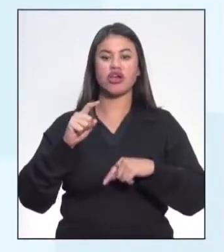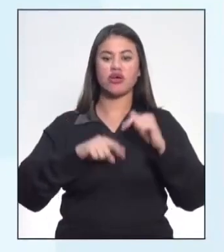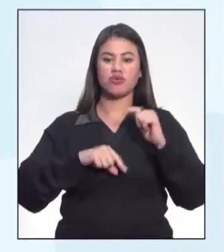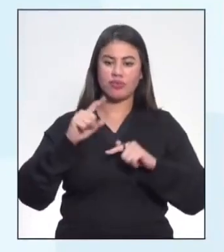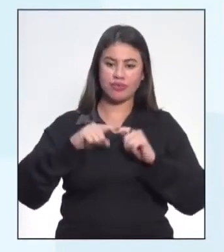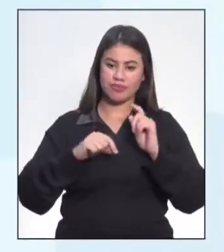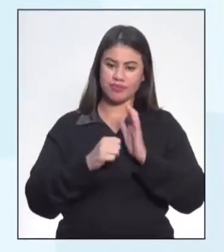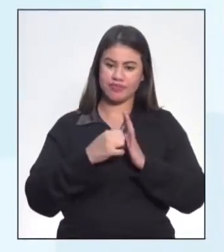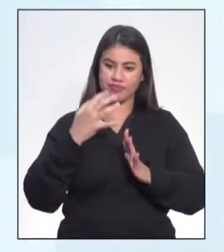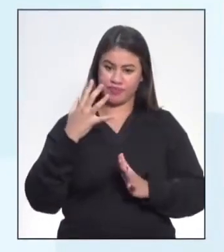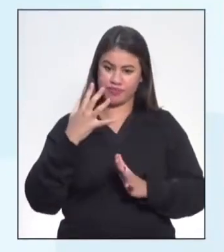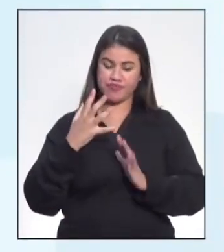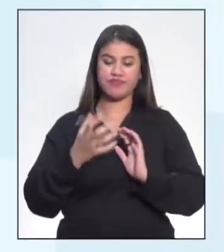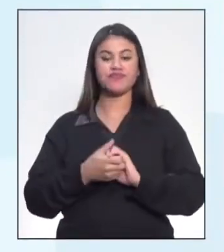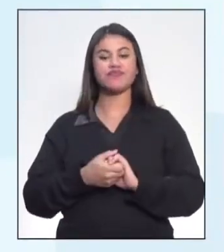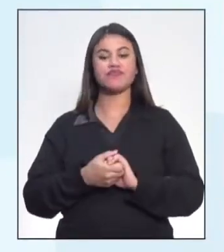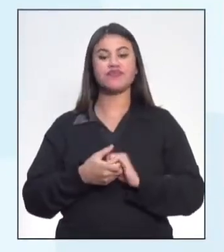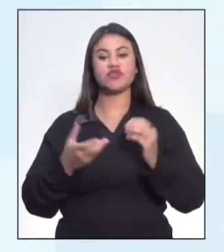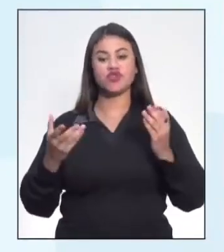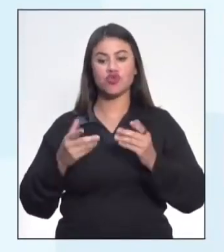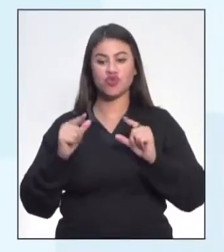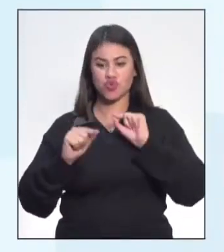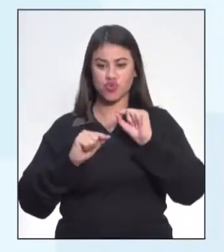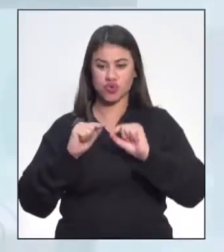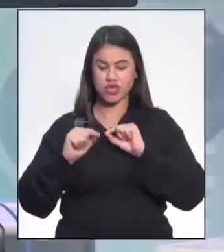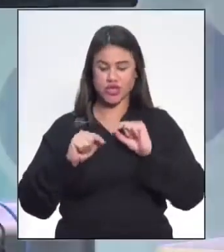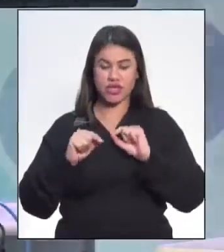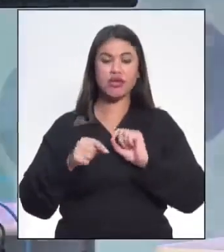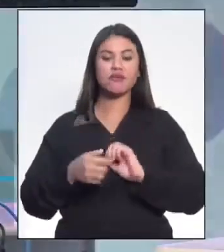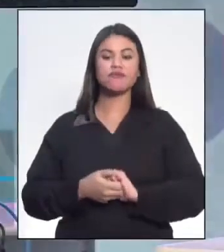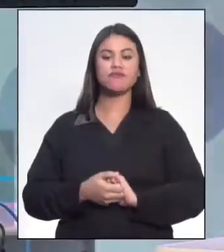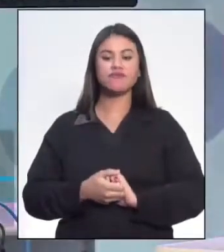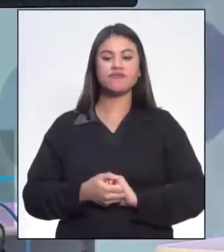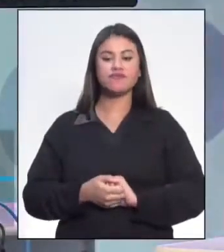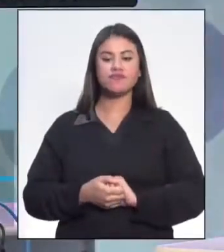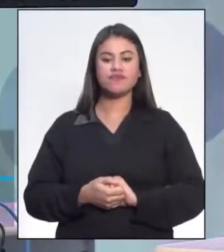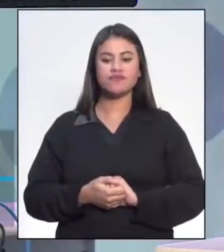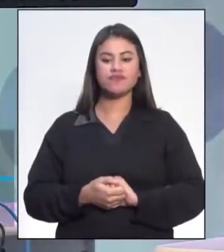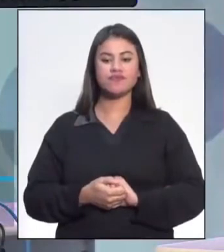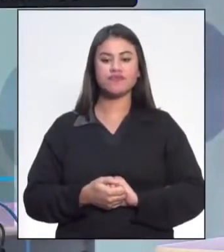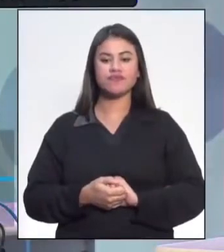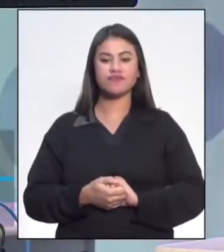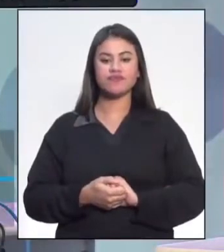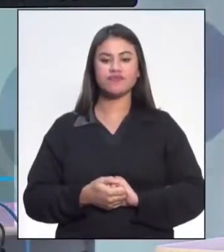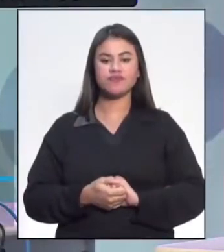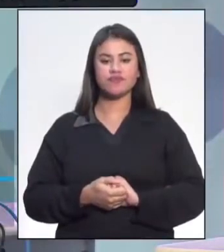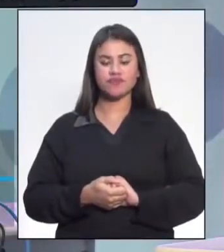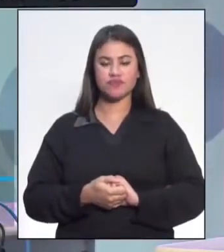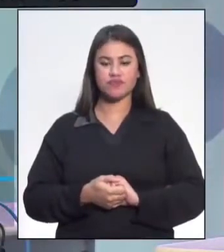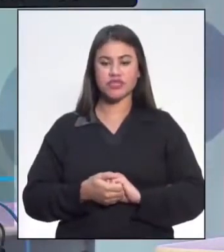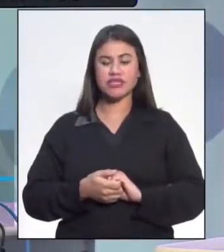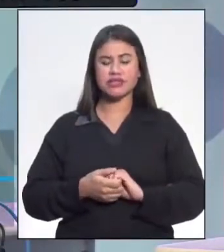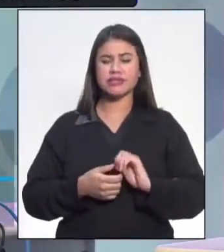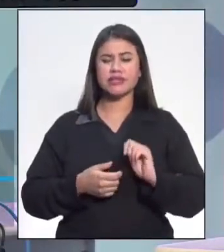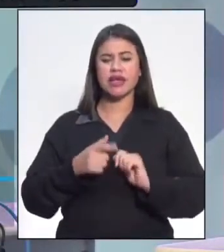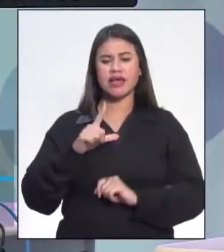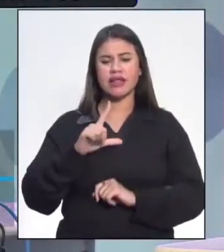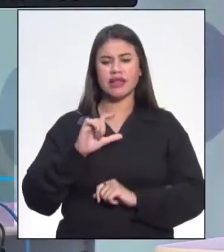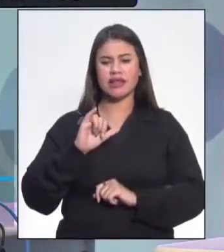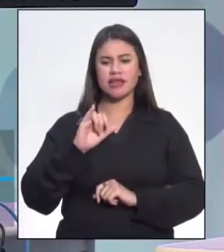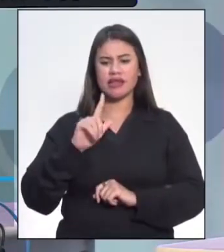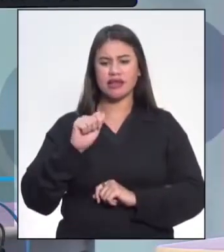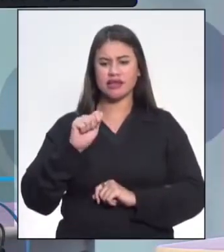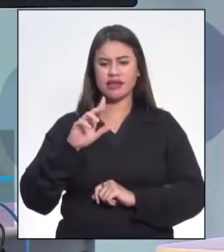matéria, né, na aula passada. E hoje nós vamos entrar o quê? Nas ligações químicas, né?